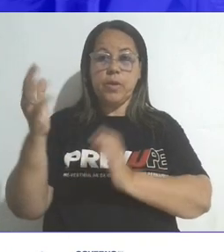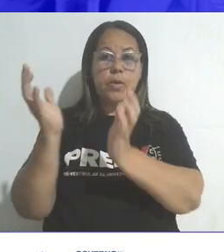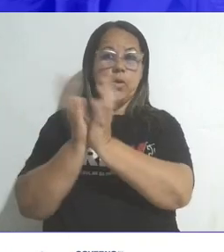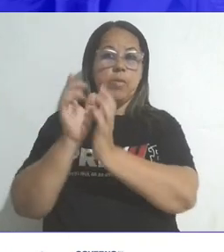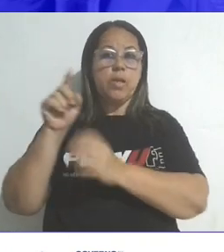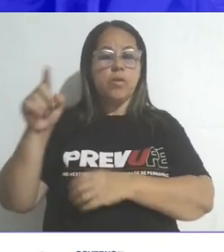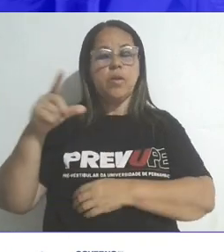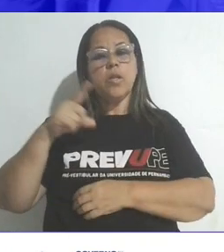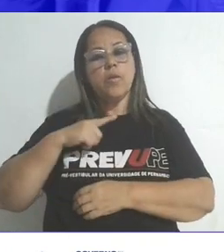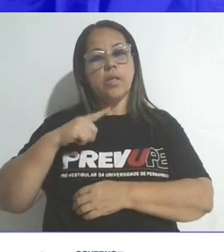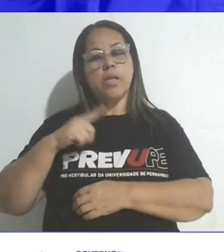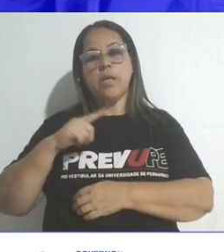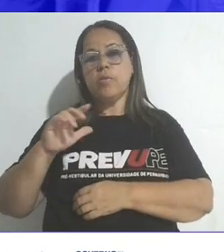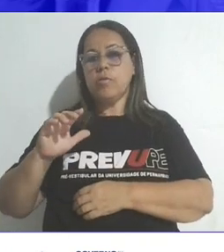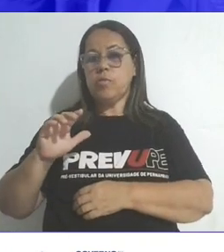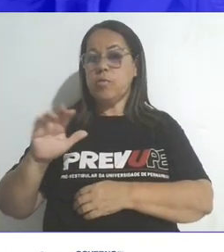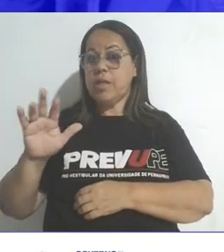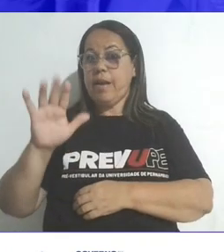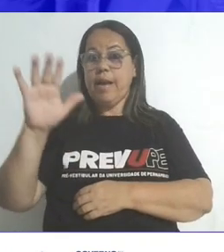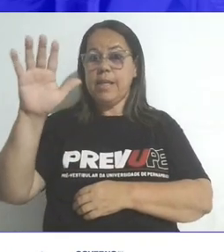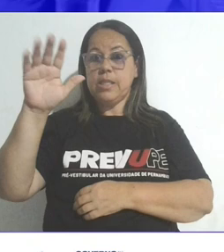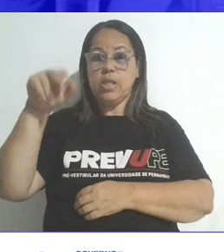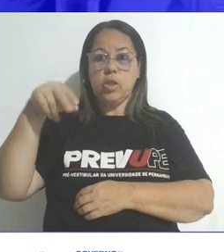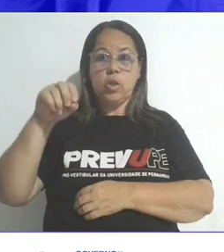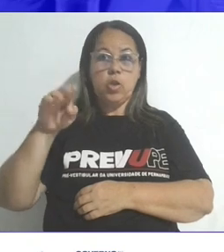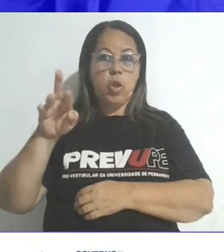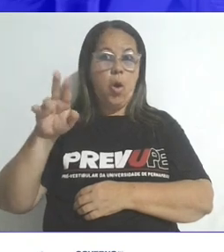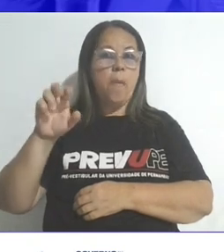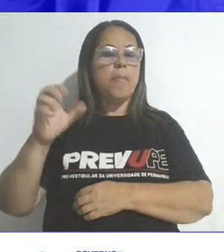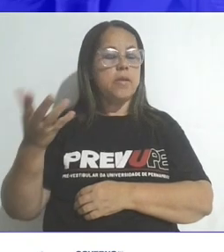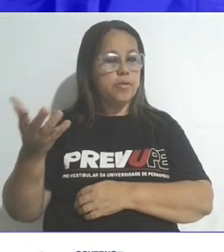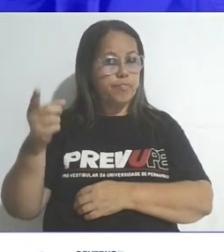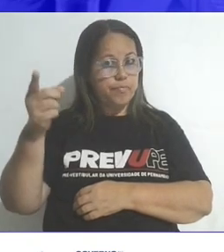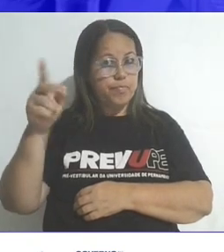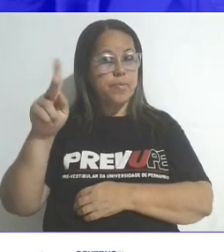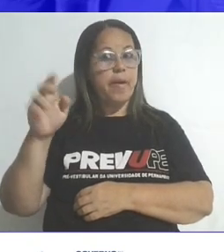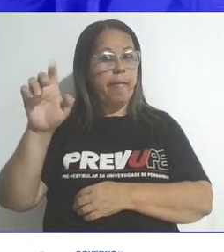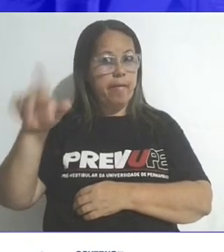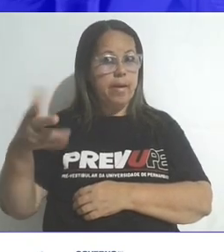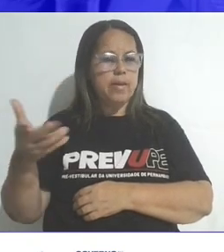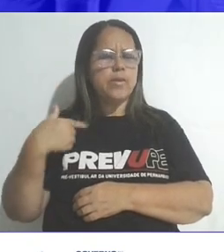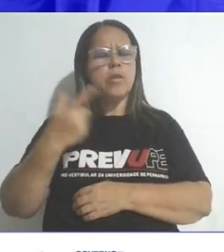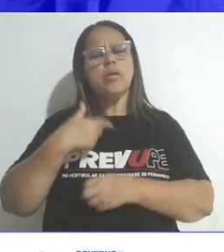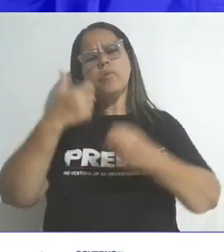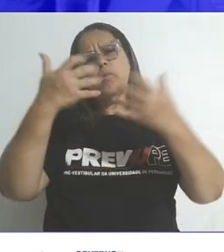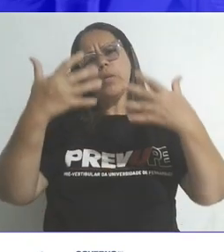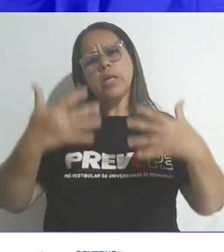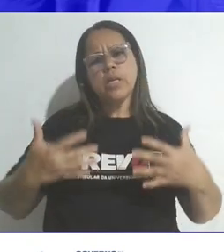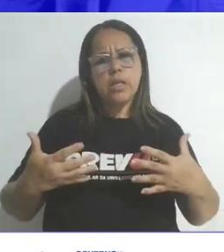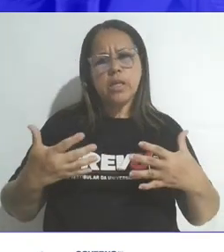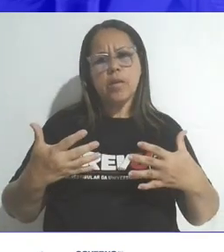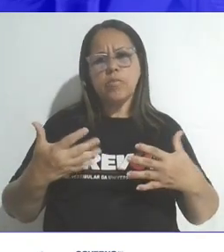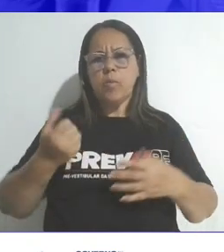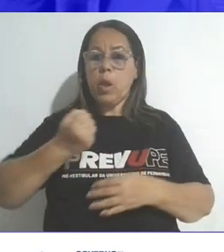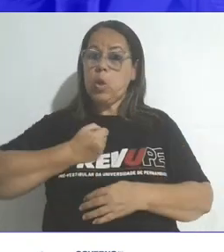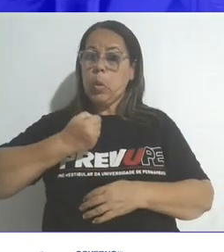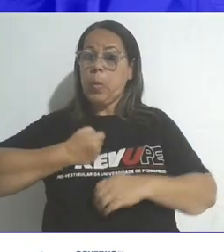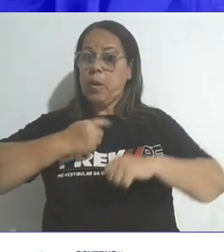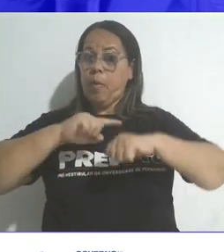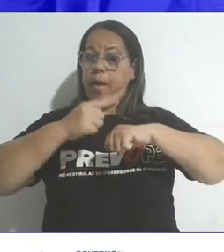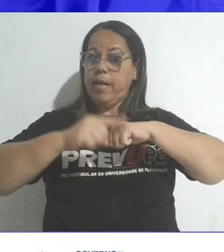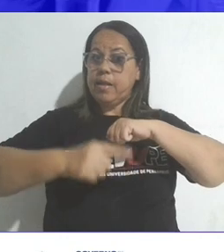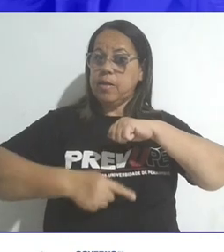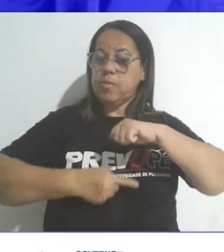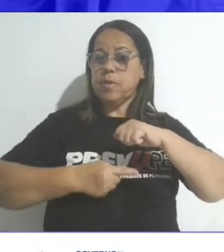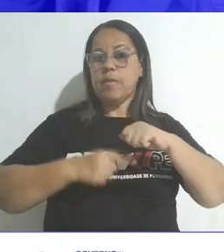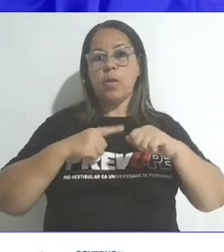é onde estão localizados os gases nobres, e o hélio é um desses gases. Já que estamos falando de número atômico, vai aí